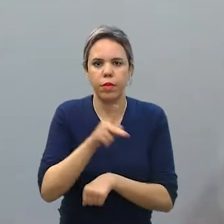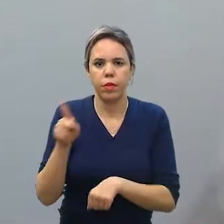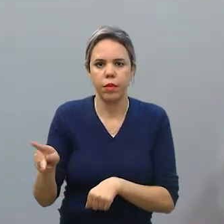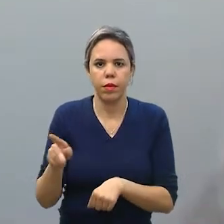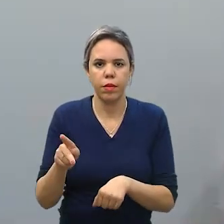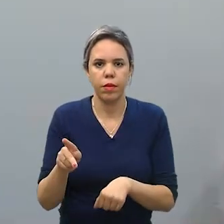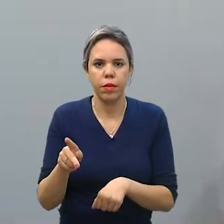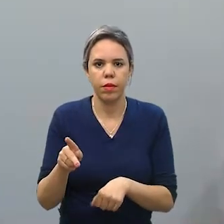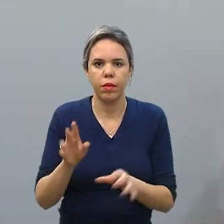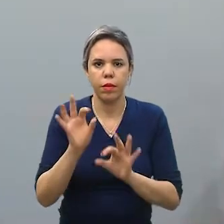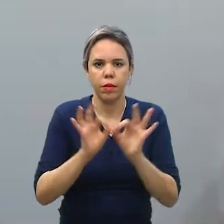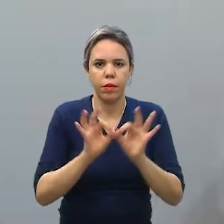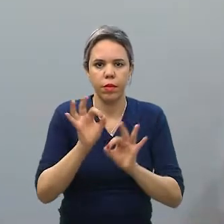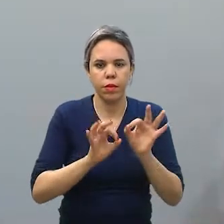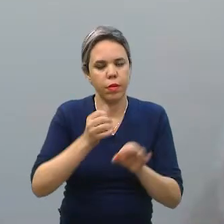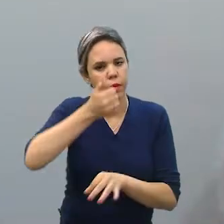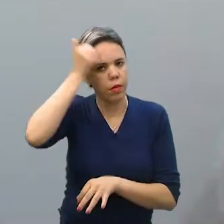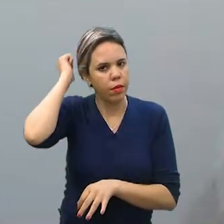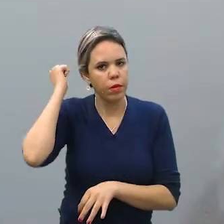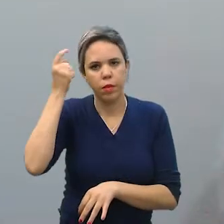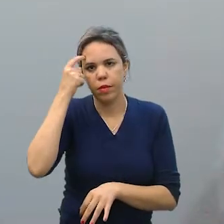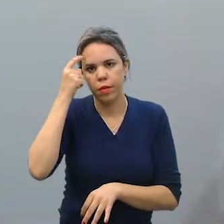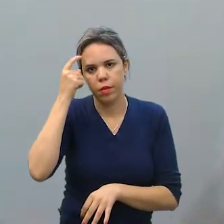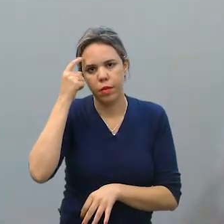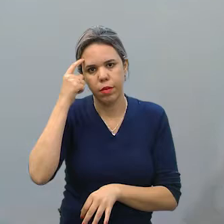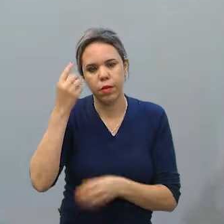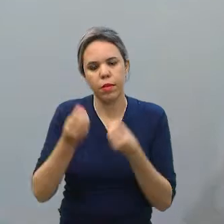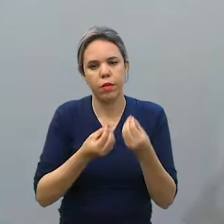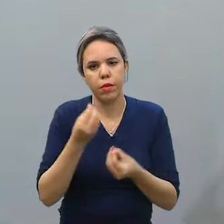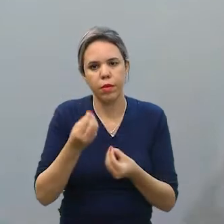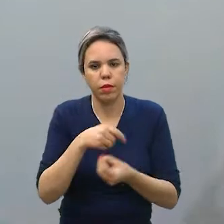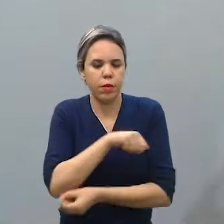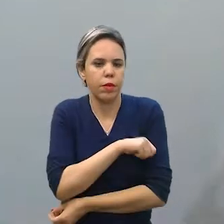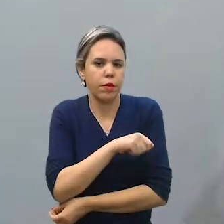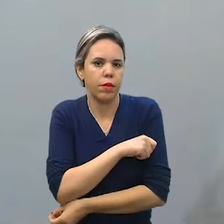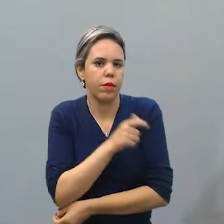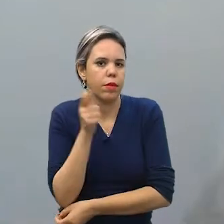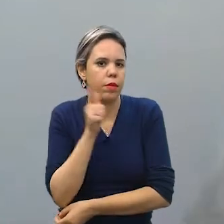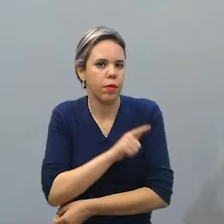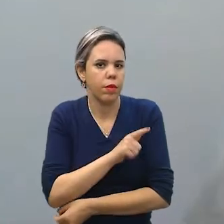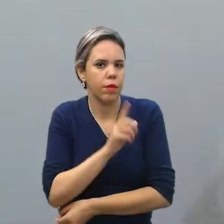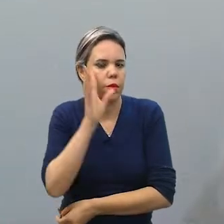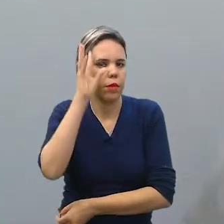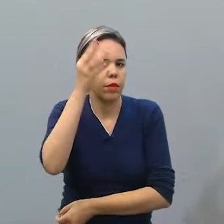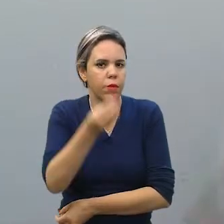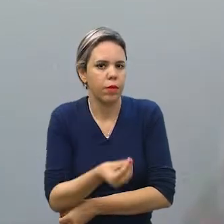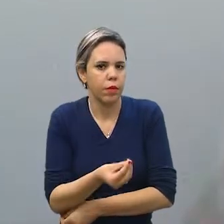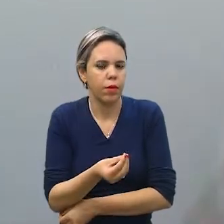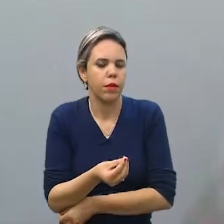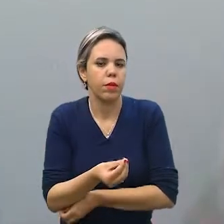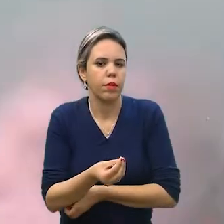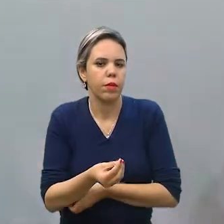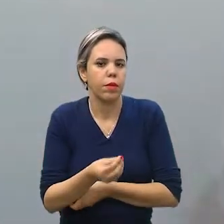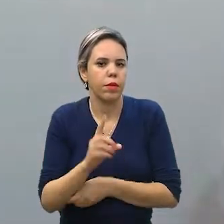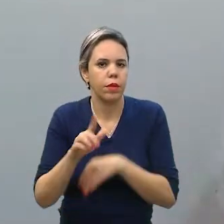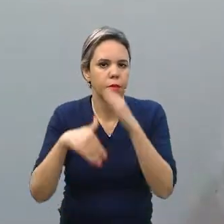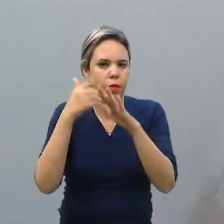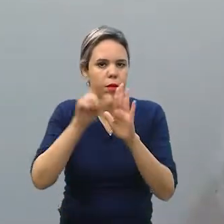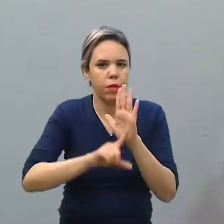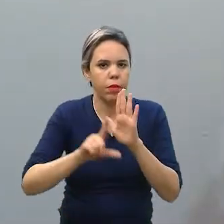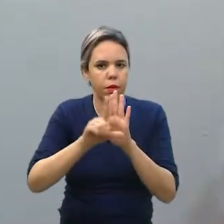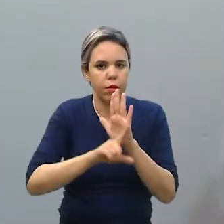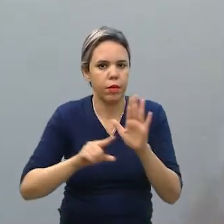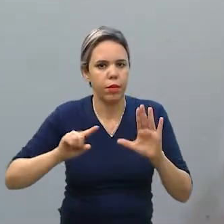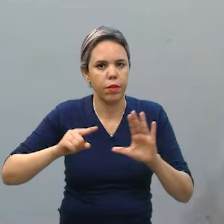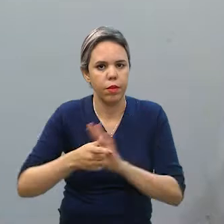professores que elabora o vestibular pensando em como os alunos conseguem compreender essa obra para além da literatura em